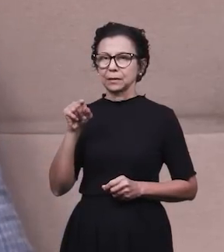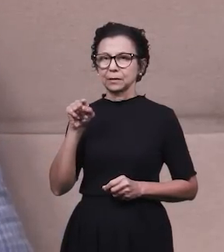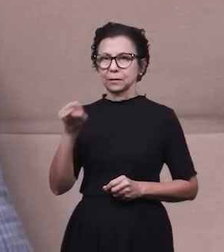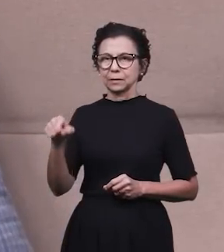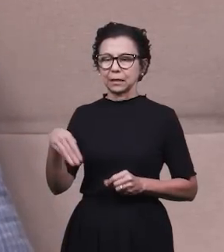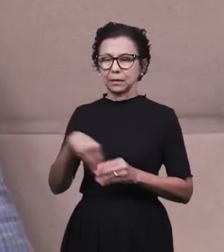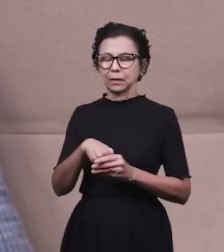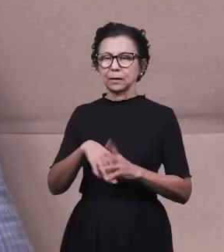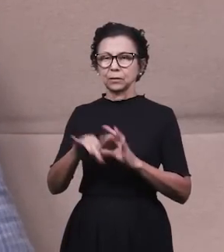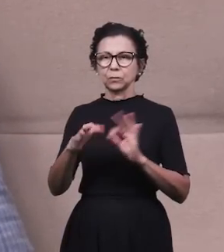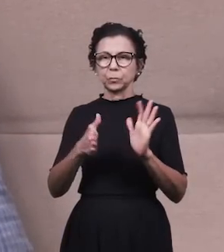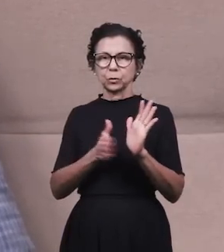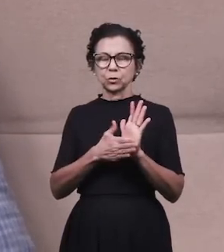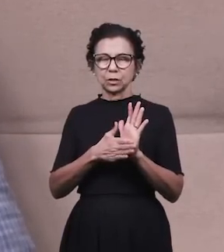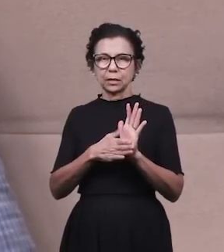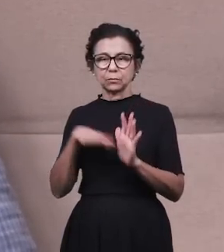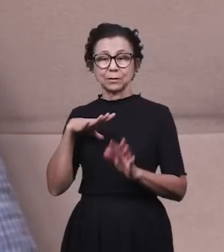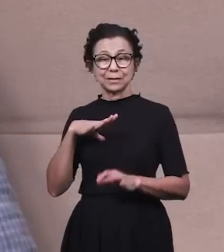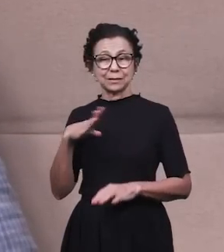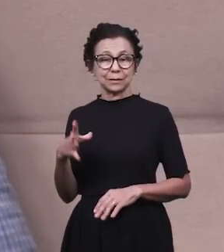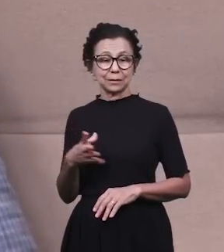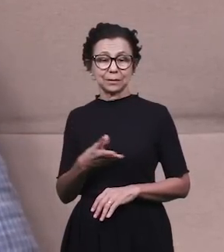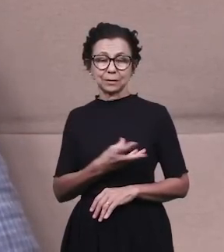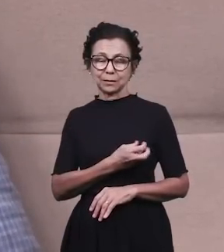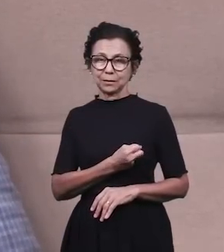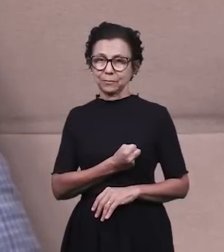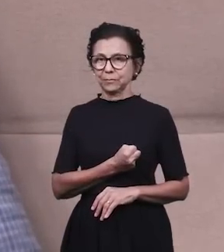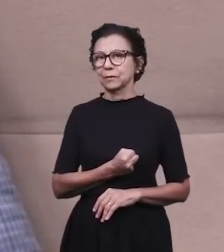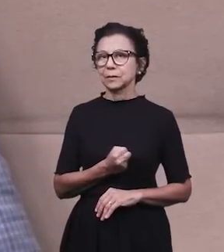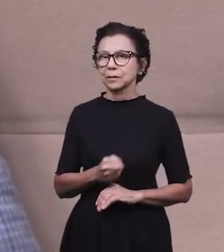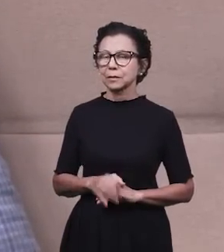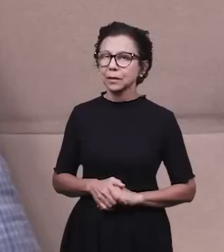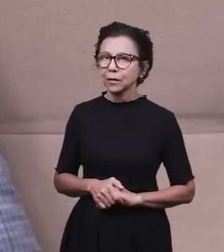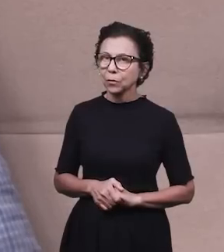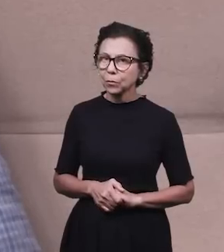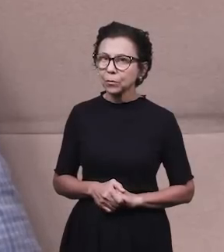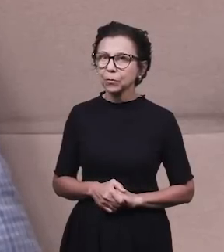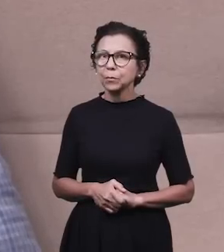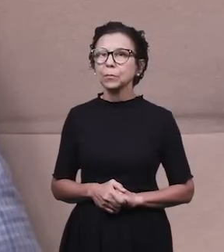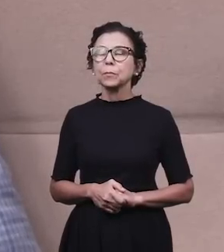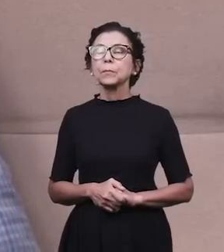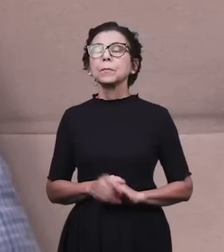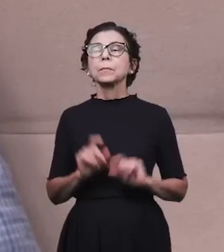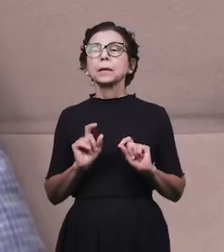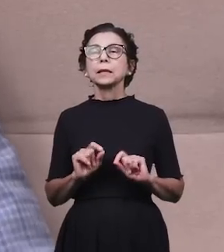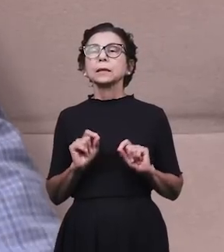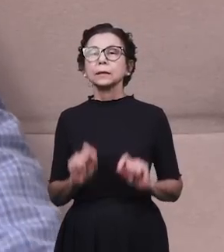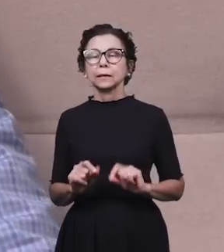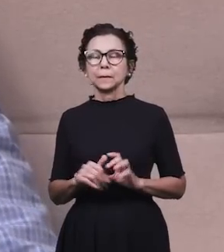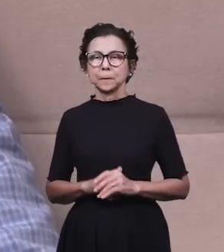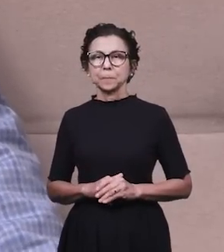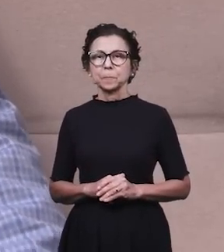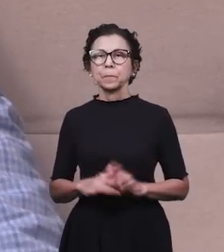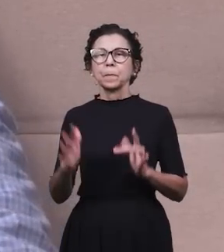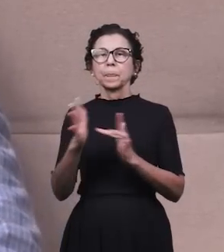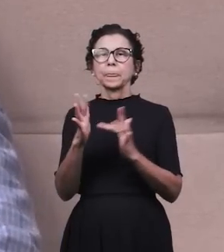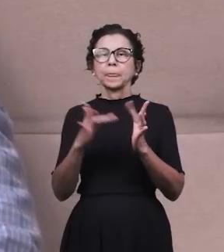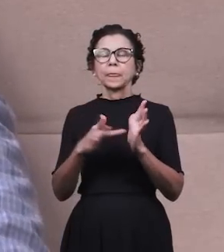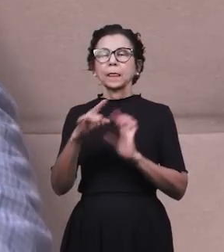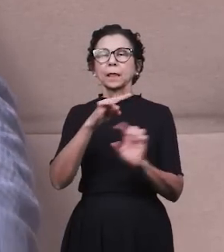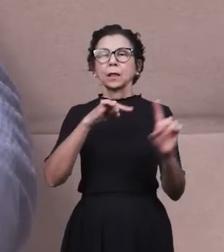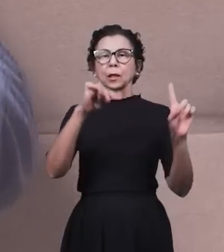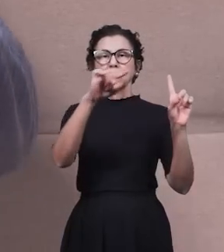redentora, que é um projeto de Deus para trazer perdão ao pecado do